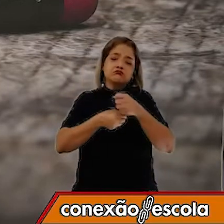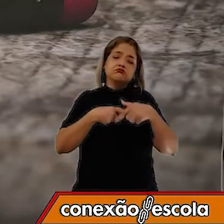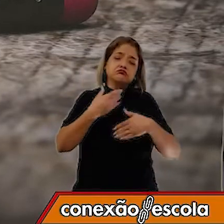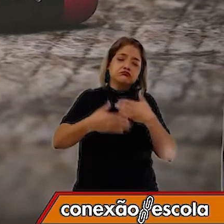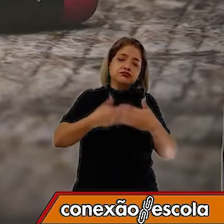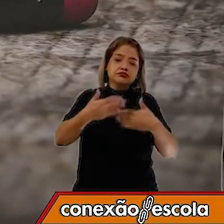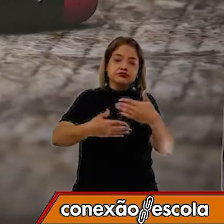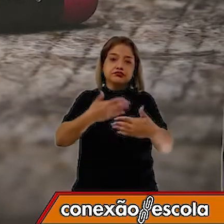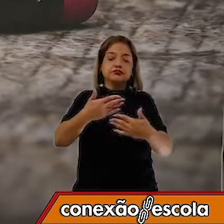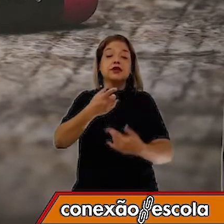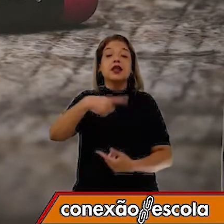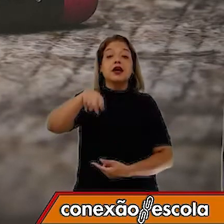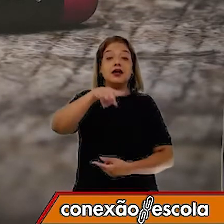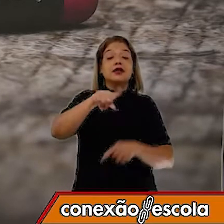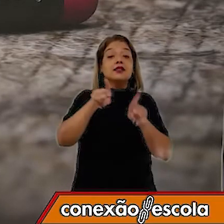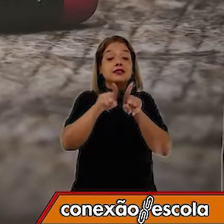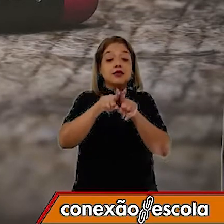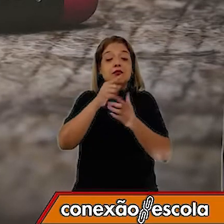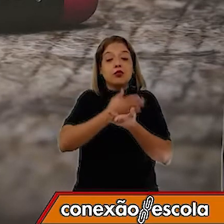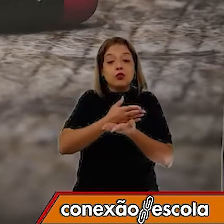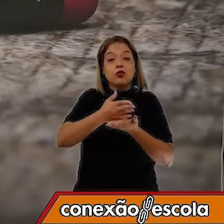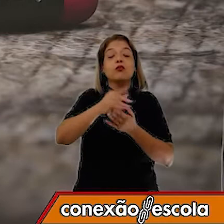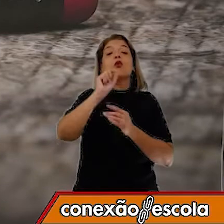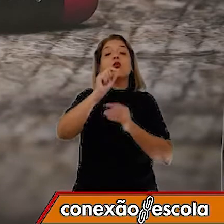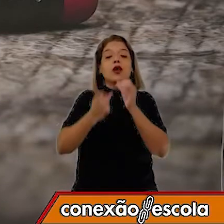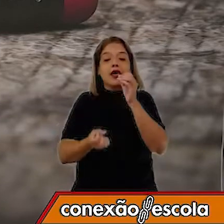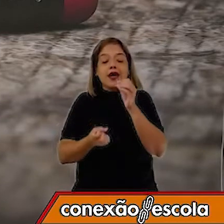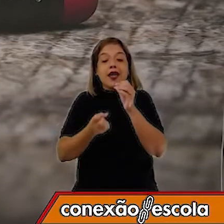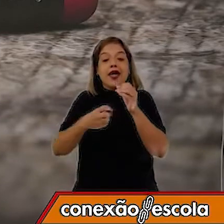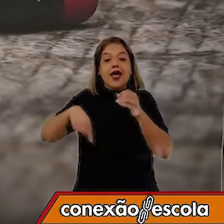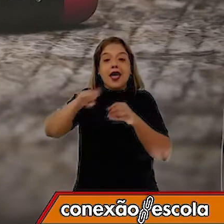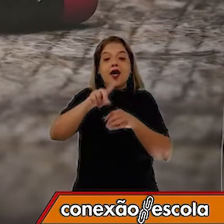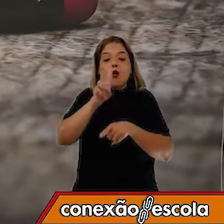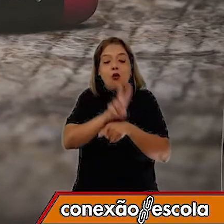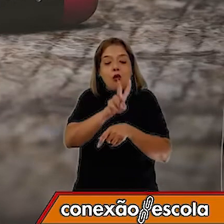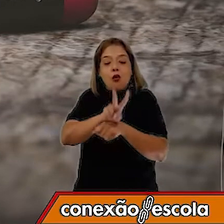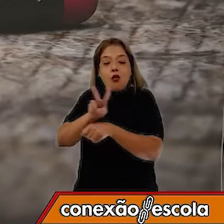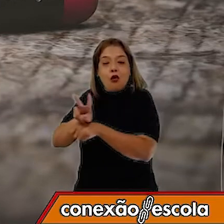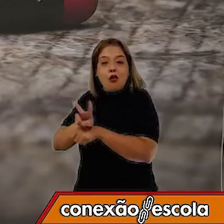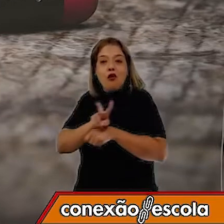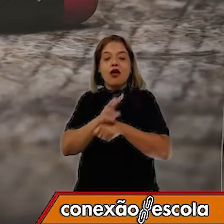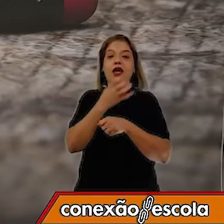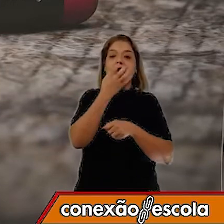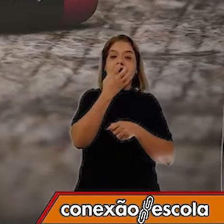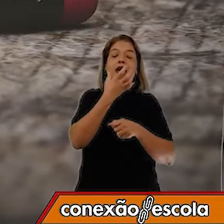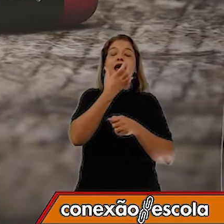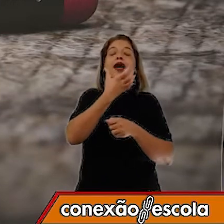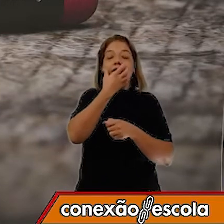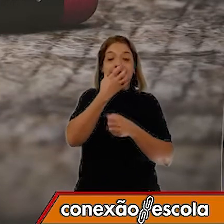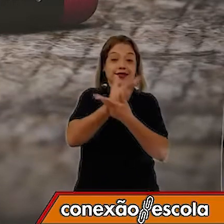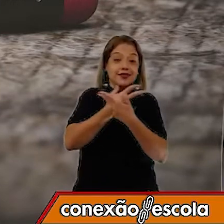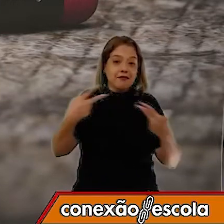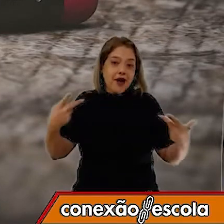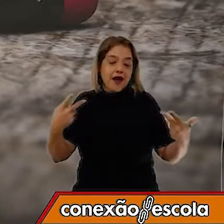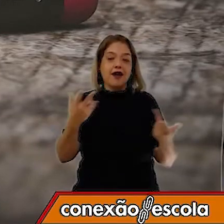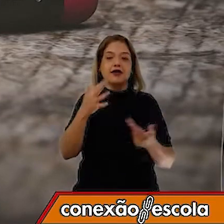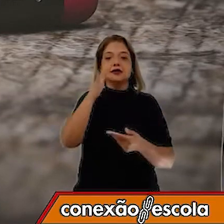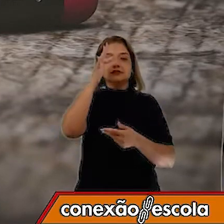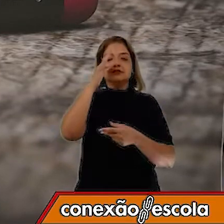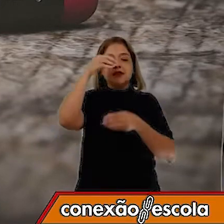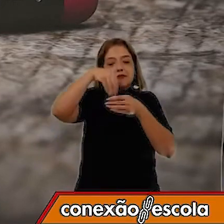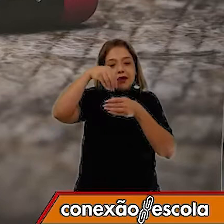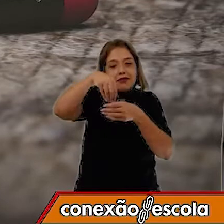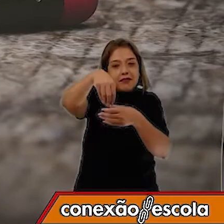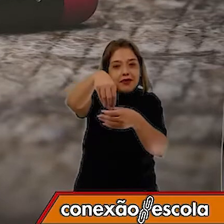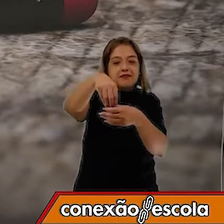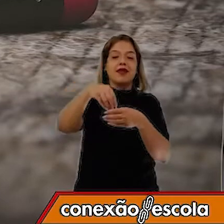começaram a também criar animais, plantar e colher. E assim